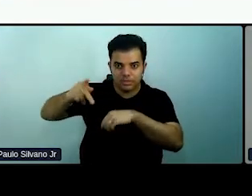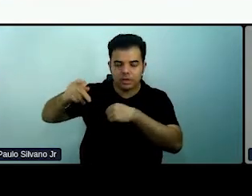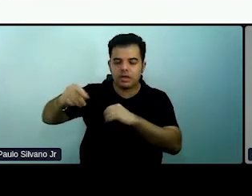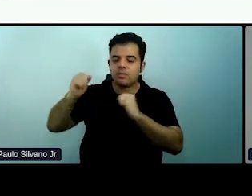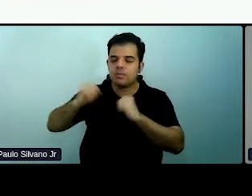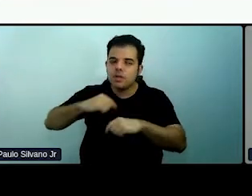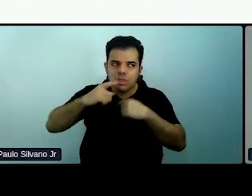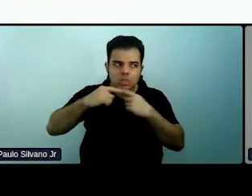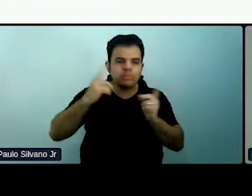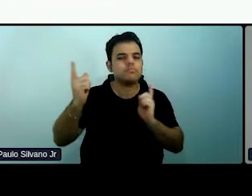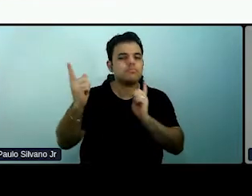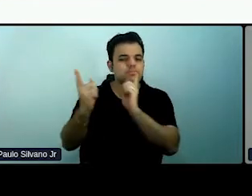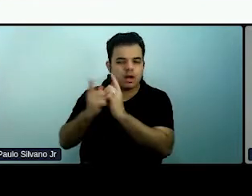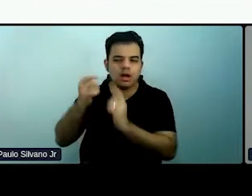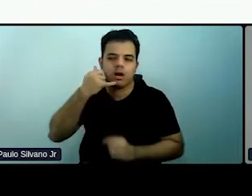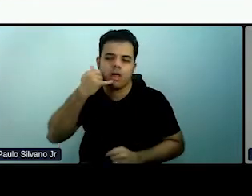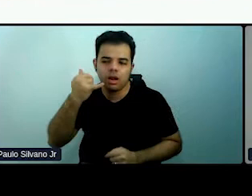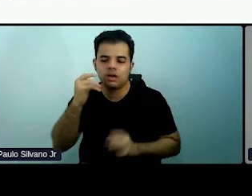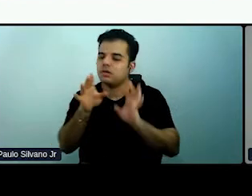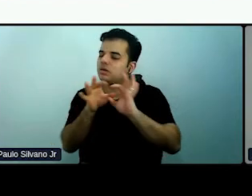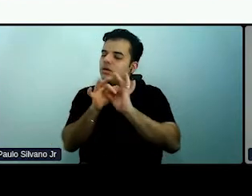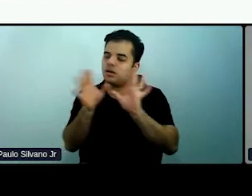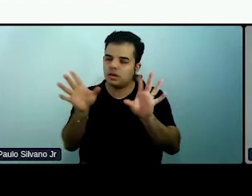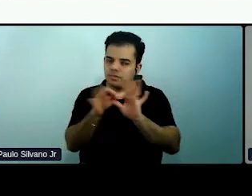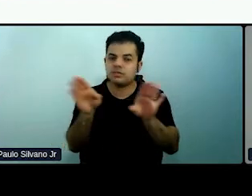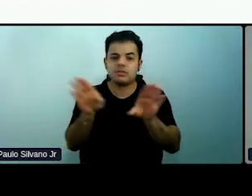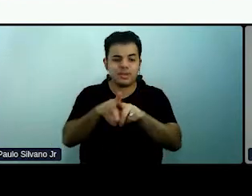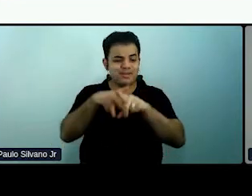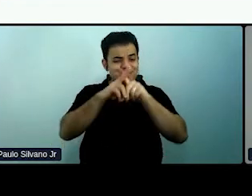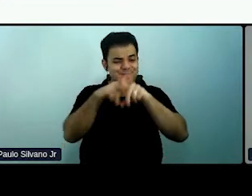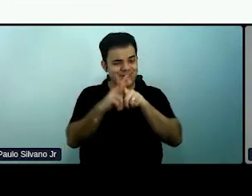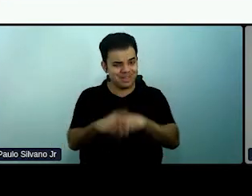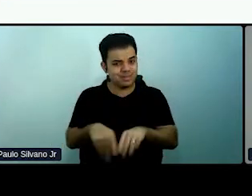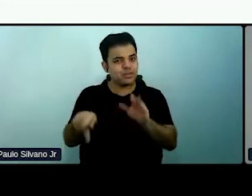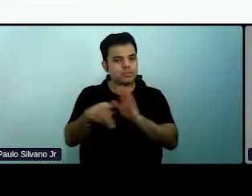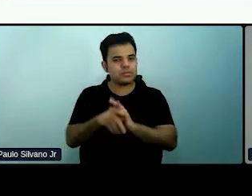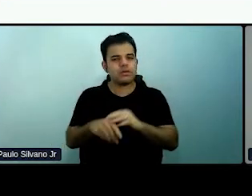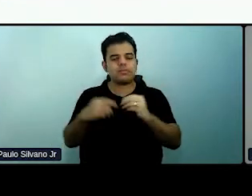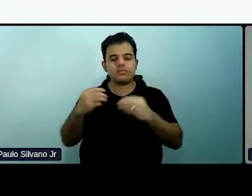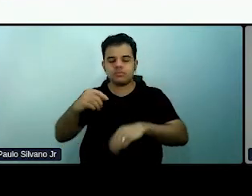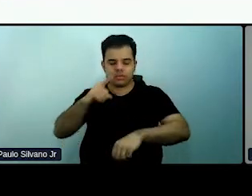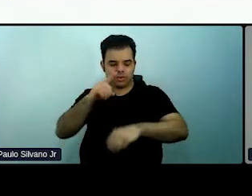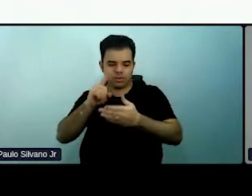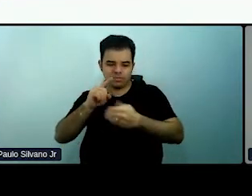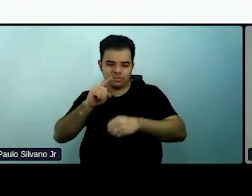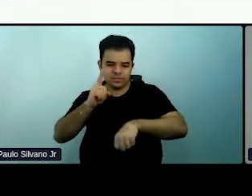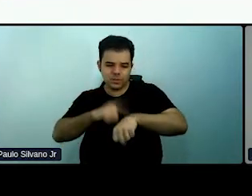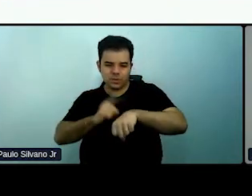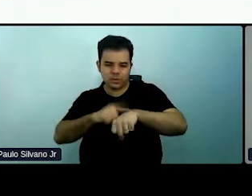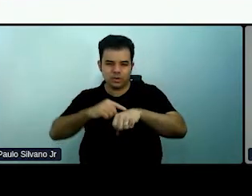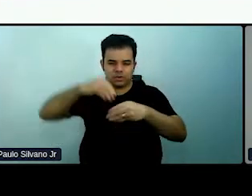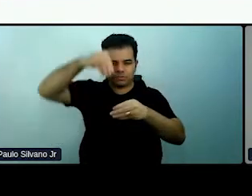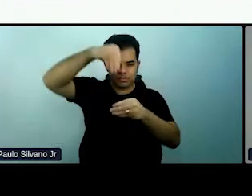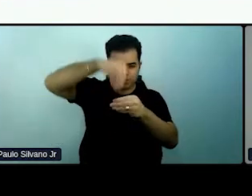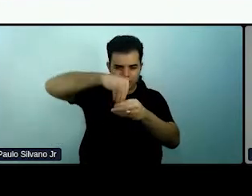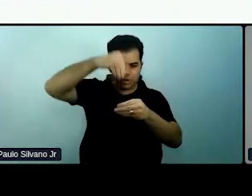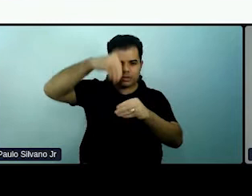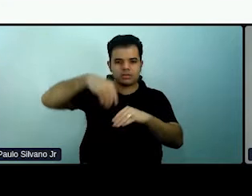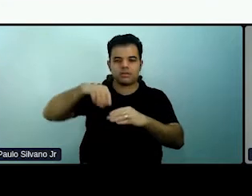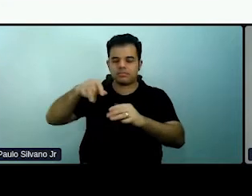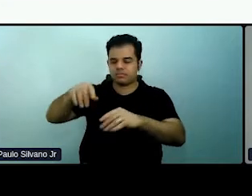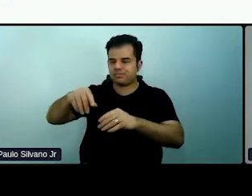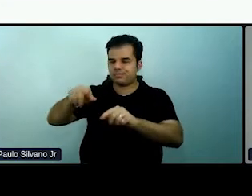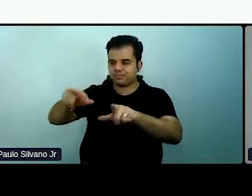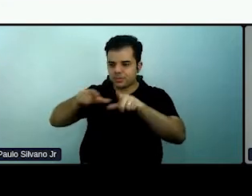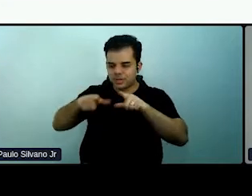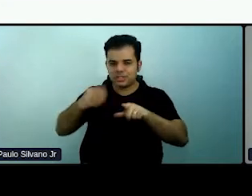poderia falar com ela também. Bem como as ferramentas, né, de registro de ponto, de Olerite, elas têm problemas de